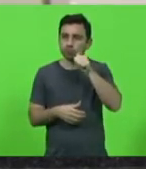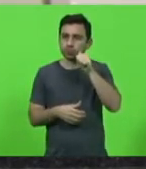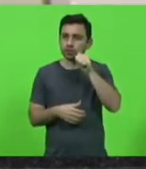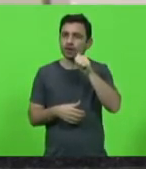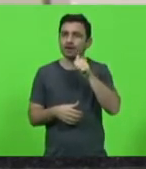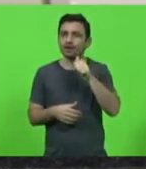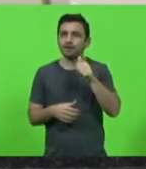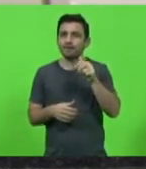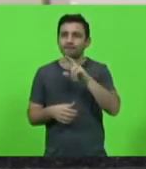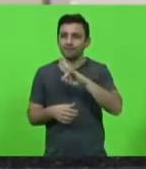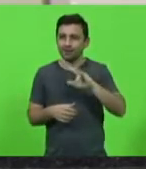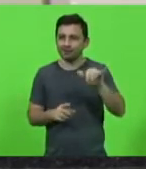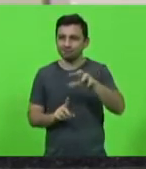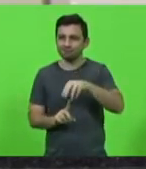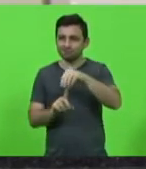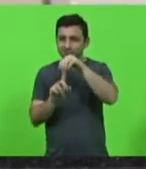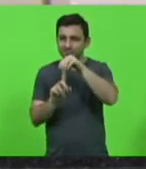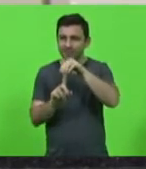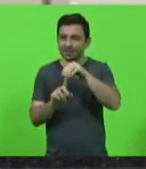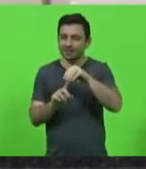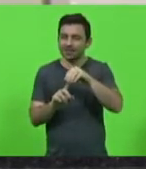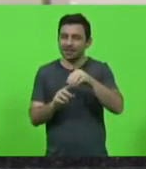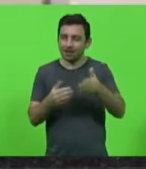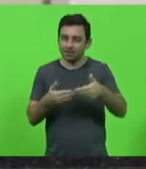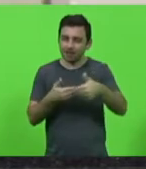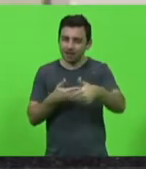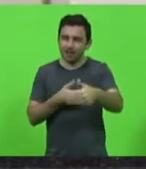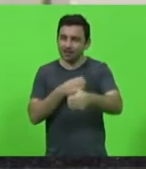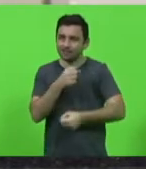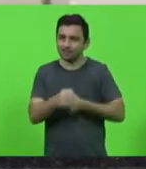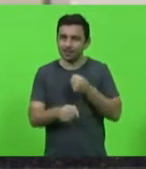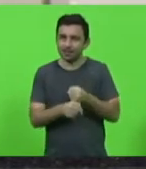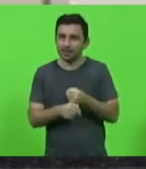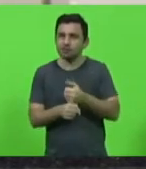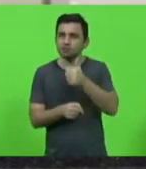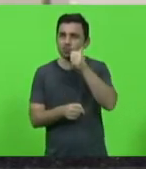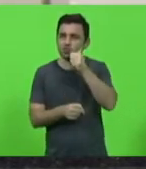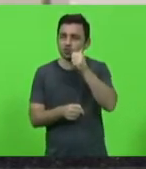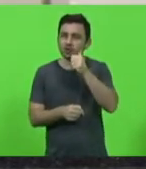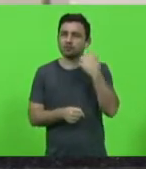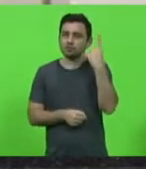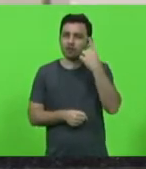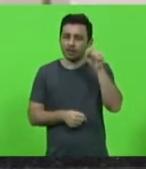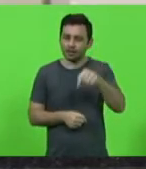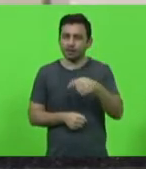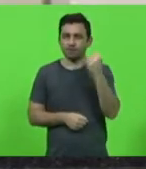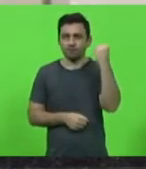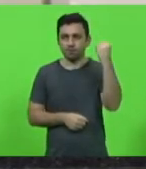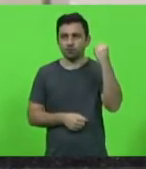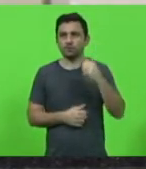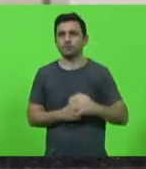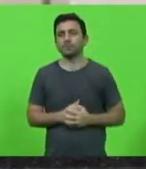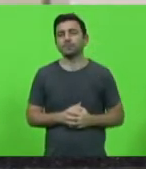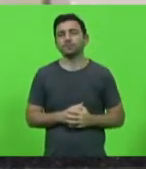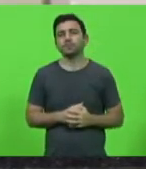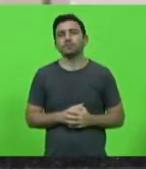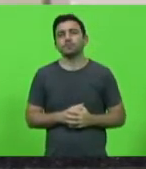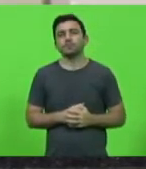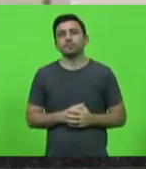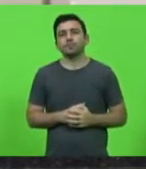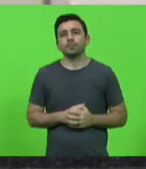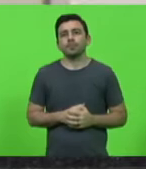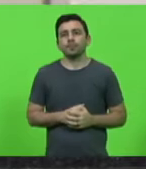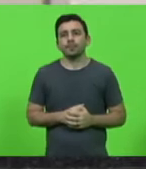ano aí. Restante de ano, ano que vem. Tenho certeza que a mulher deputada é muito forte aqui dentro da Assembleia. Próximo deputado, Sargento